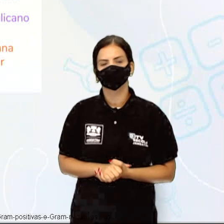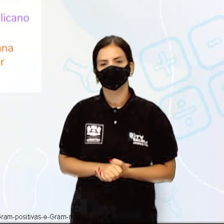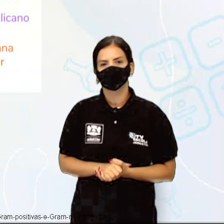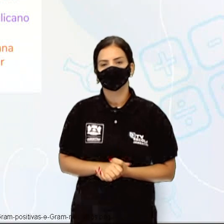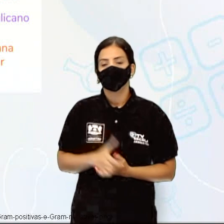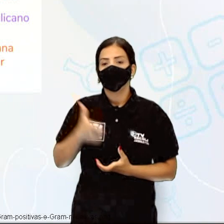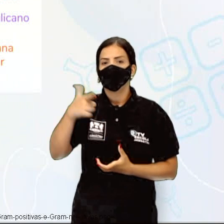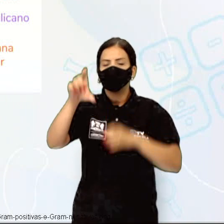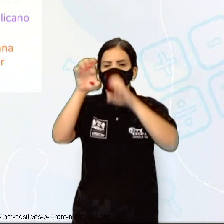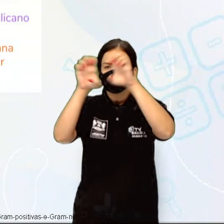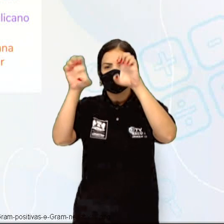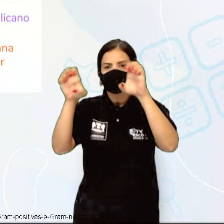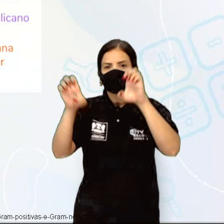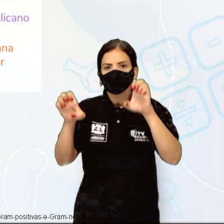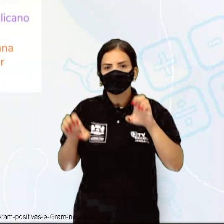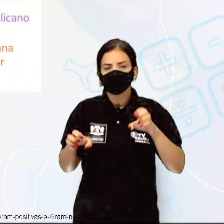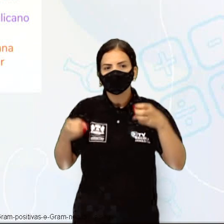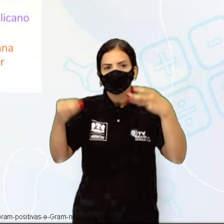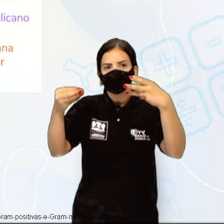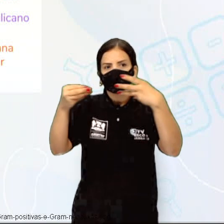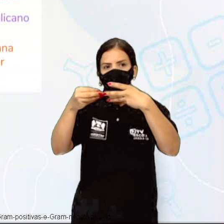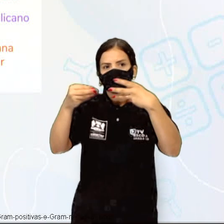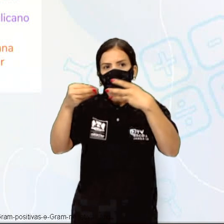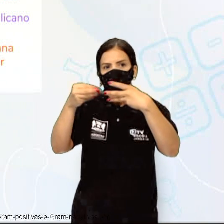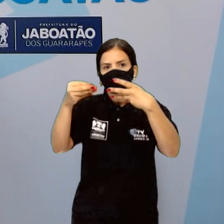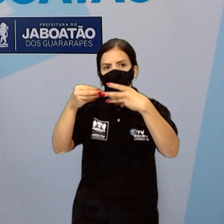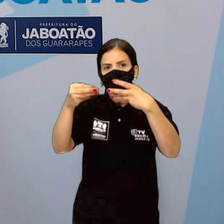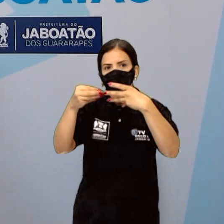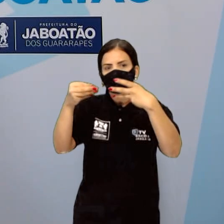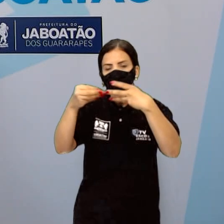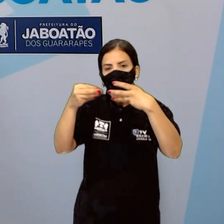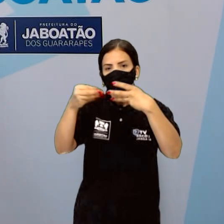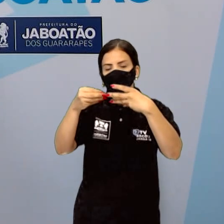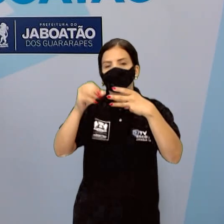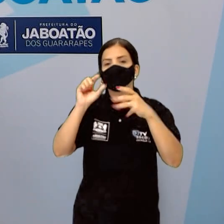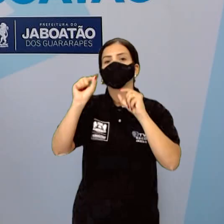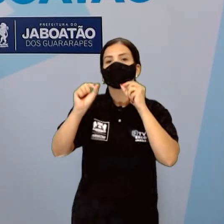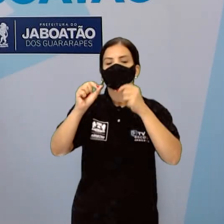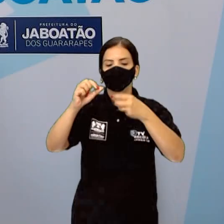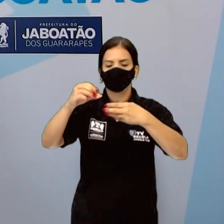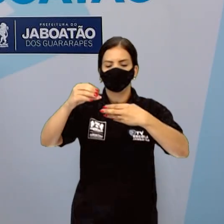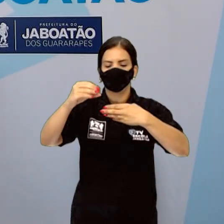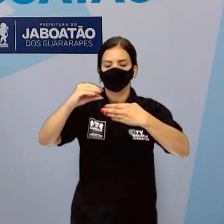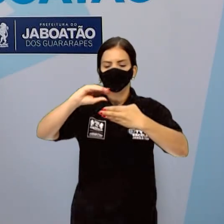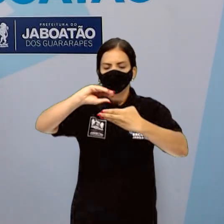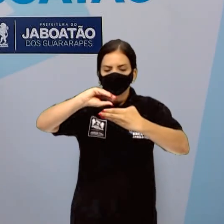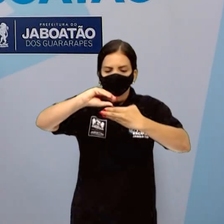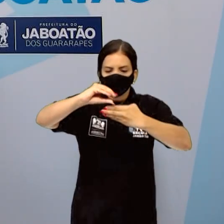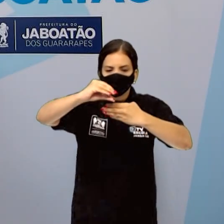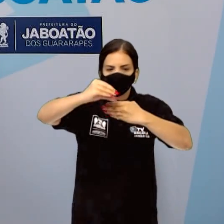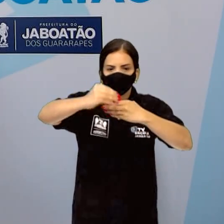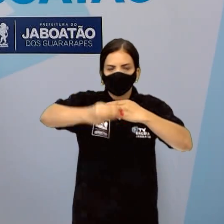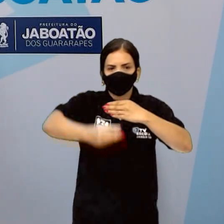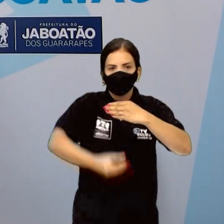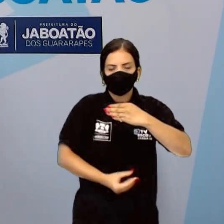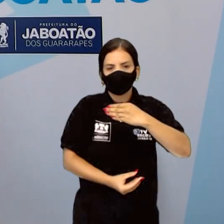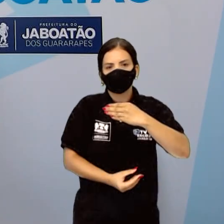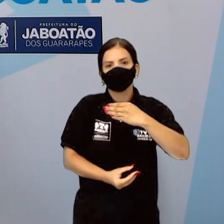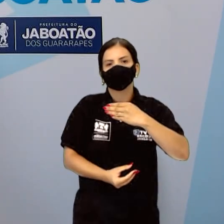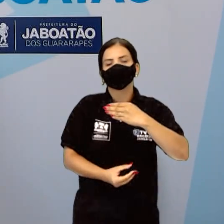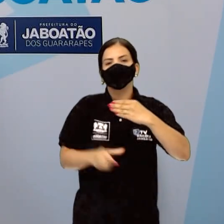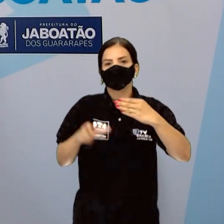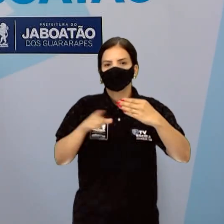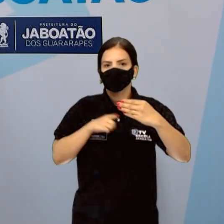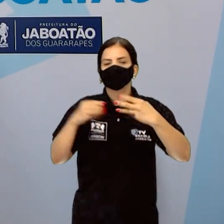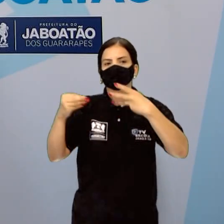Uma outra estrutura também que a gente vai encontrar nas células procariontes é a parede celular. Ela sempre vai estar presente aí nessas células